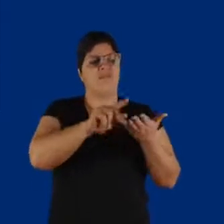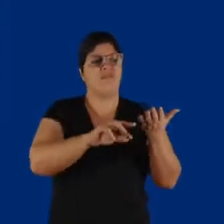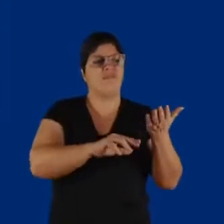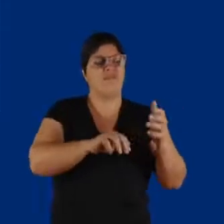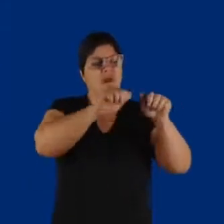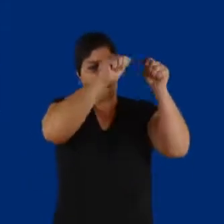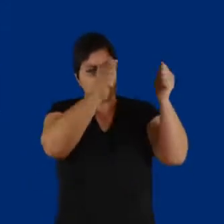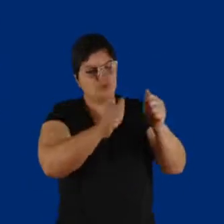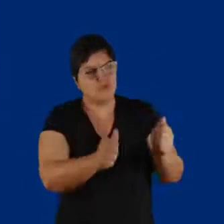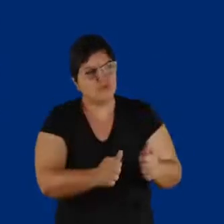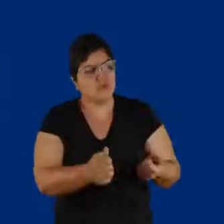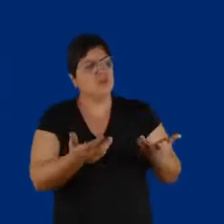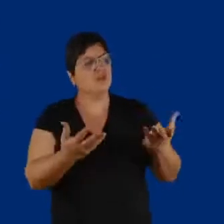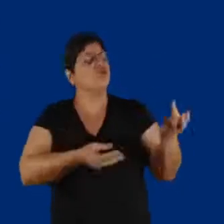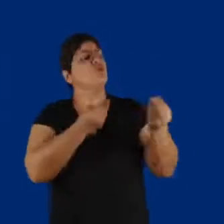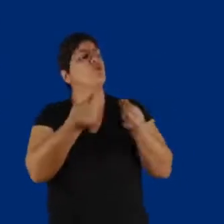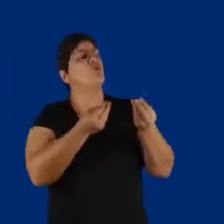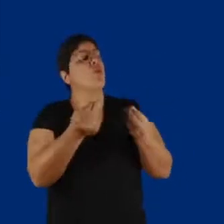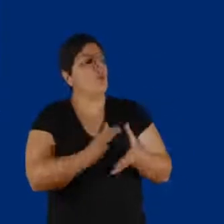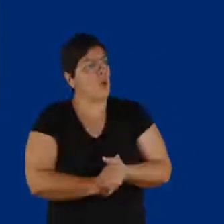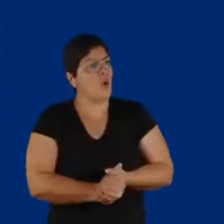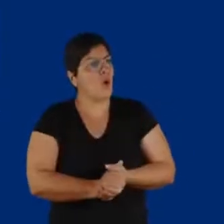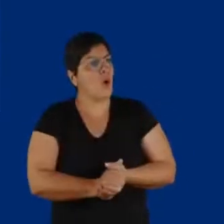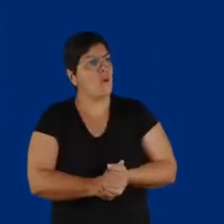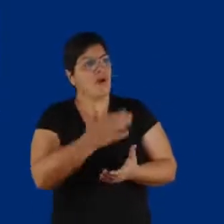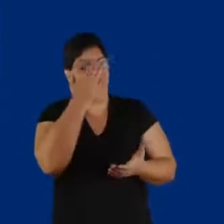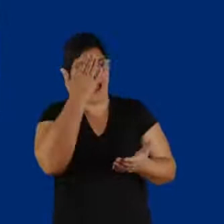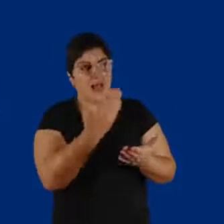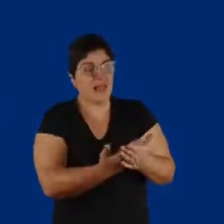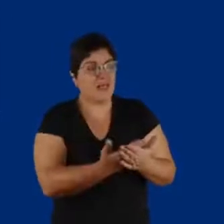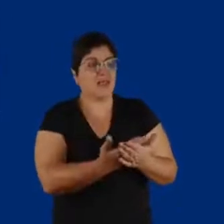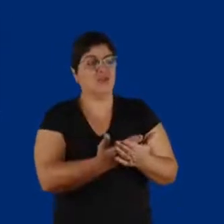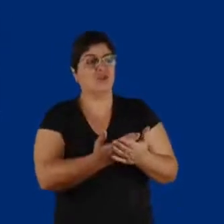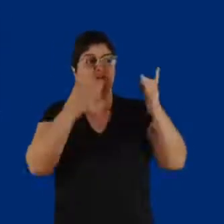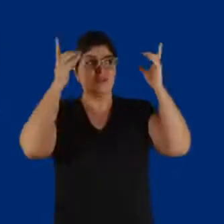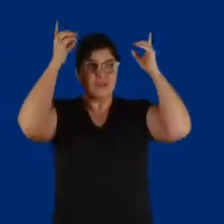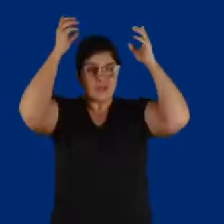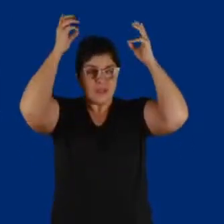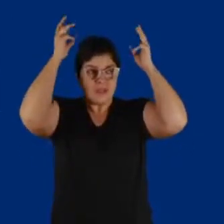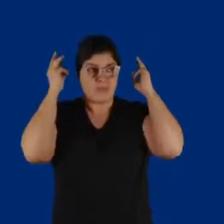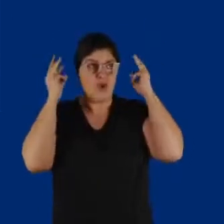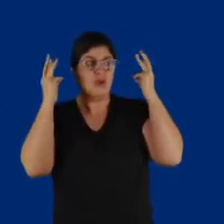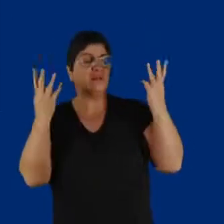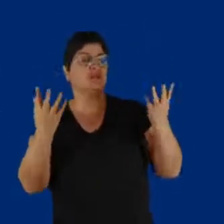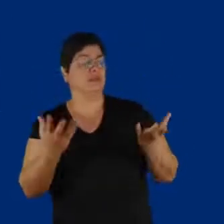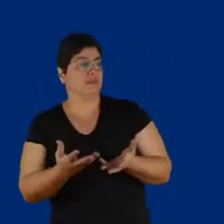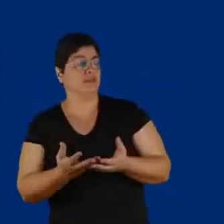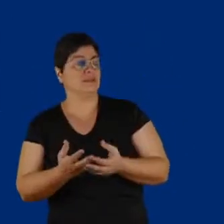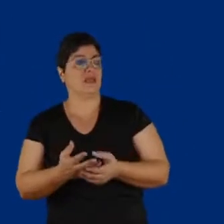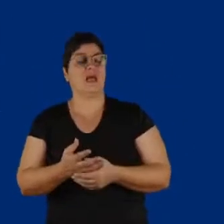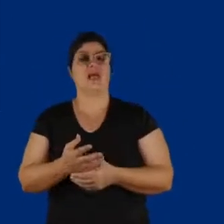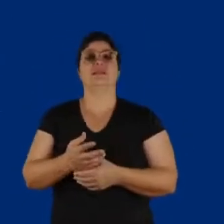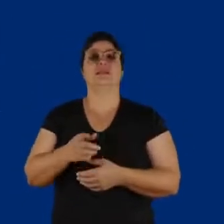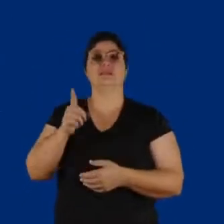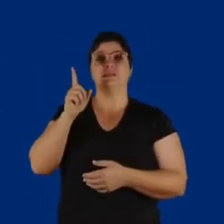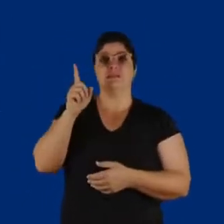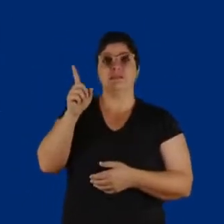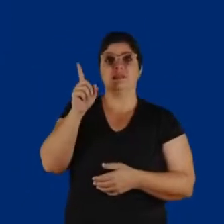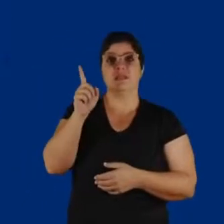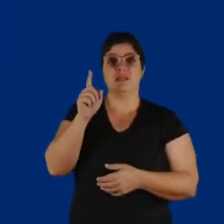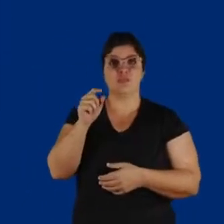Porque é o que a gente pega. Se acredita no Moisés, a gente pega muito Moisés e o monoteísmo, como diria o velho Freud,